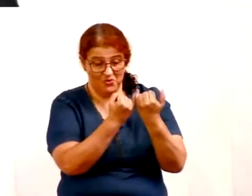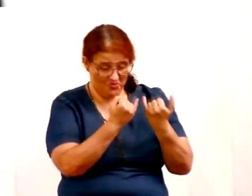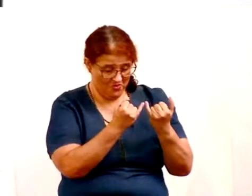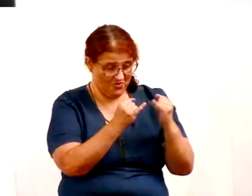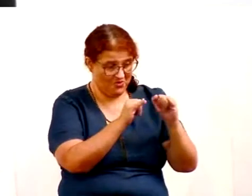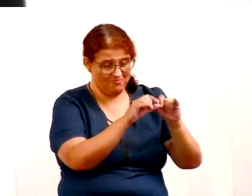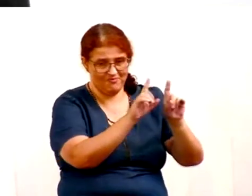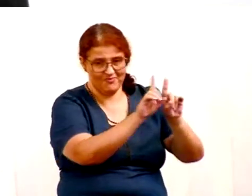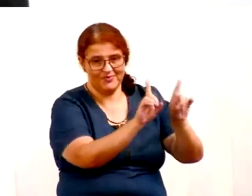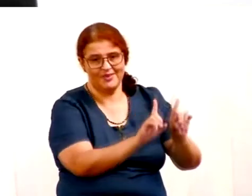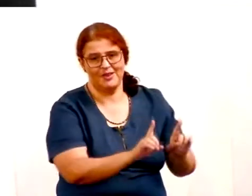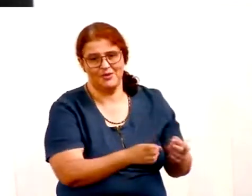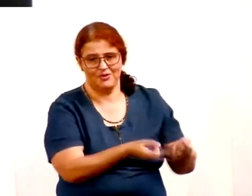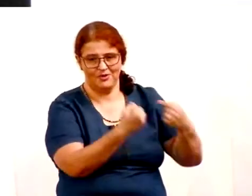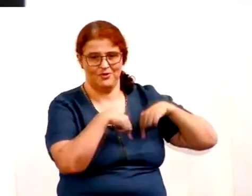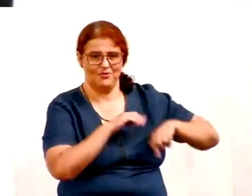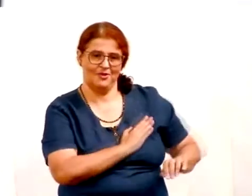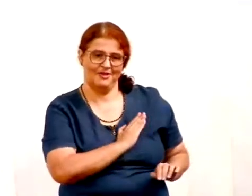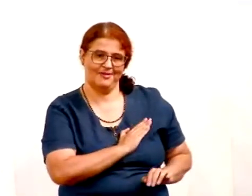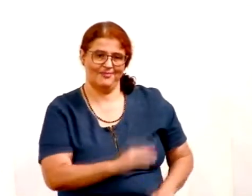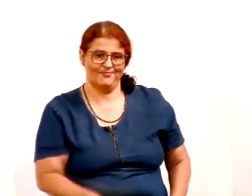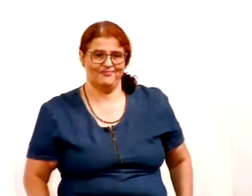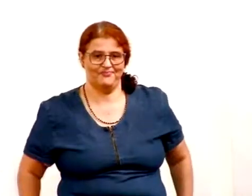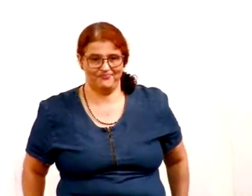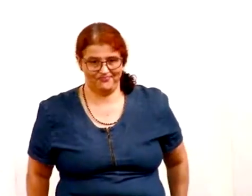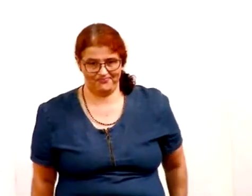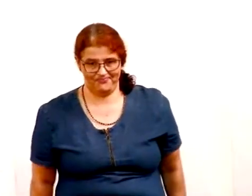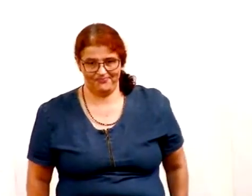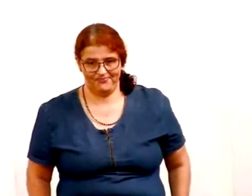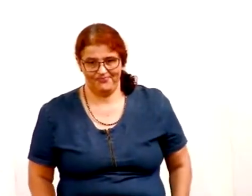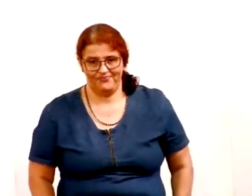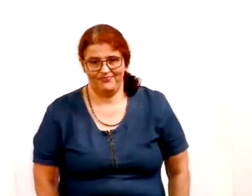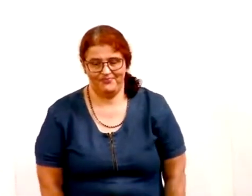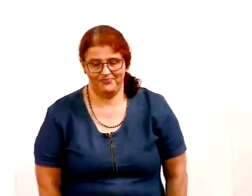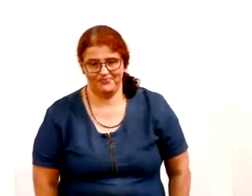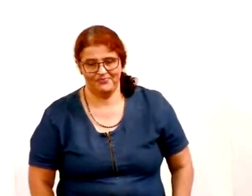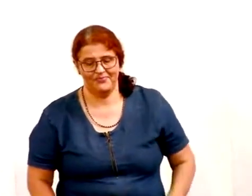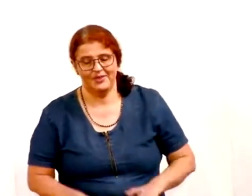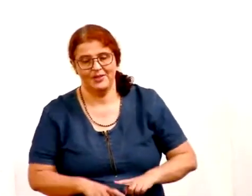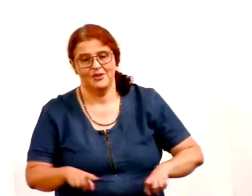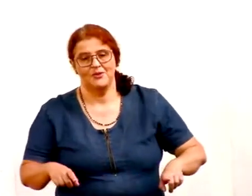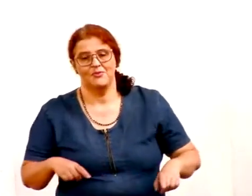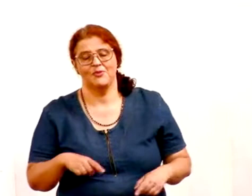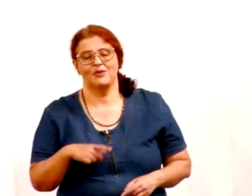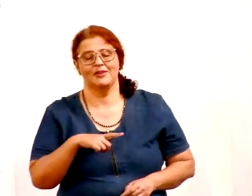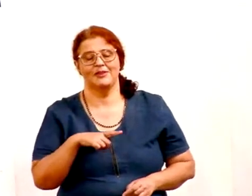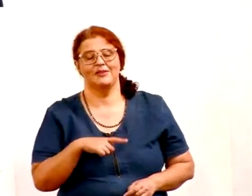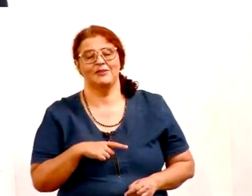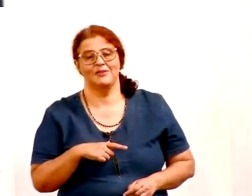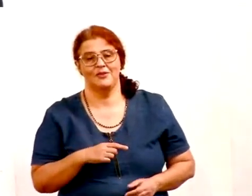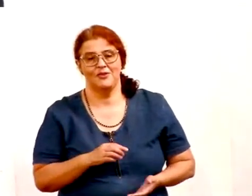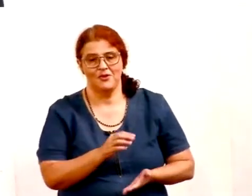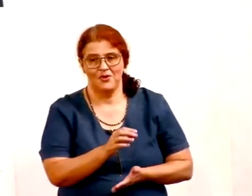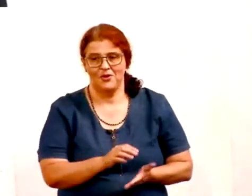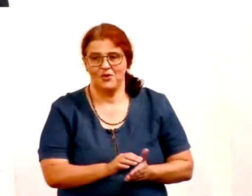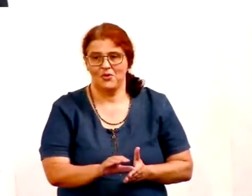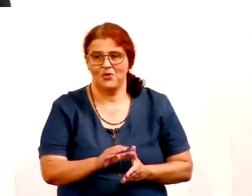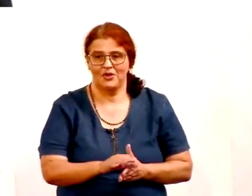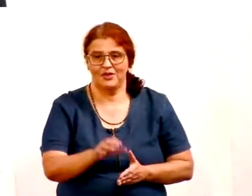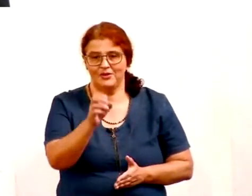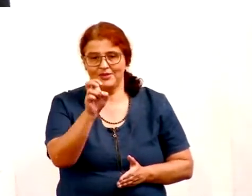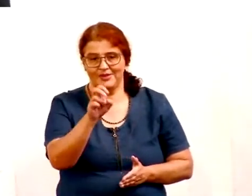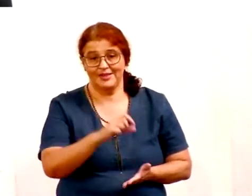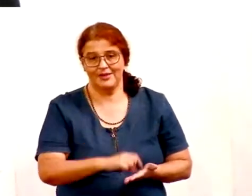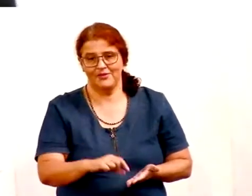dificuldades e descrenças. Por isso, o versículo 5 e 6 nos mostra o resultado desta